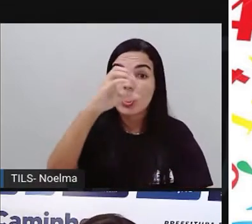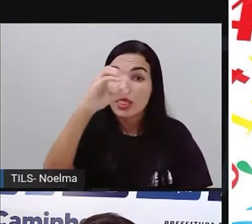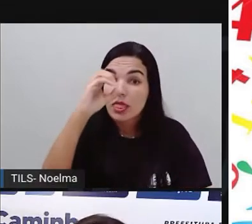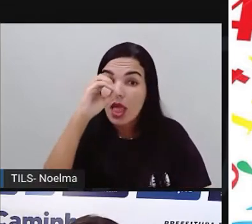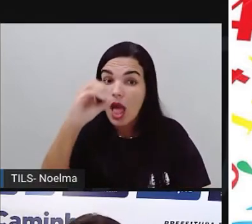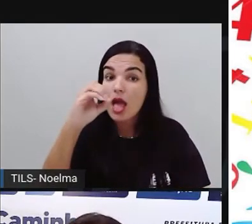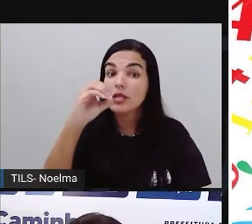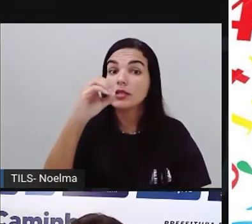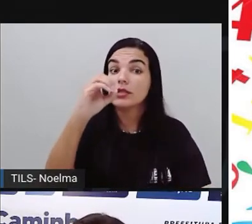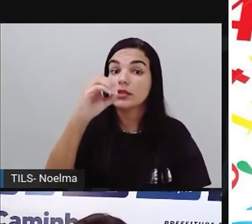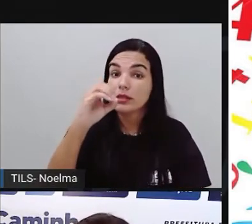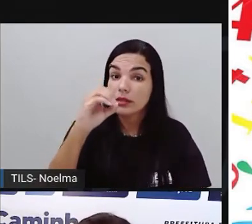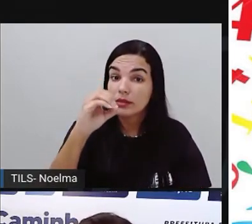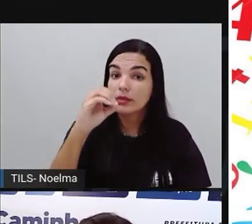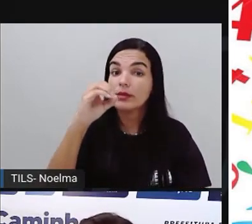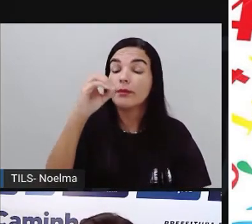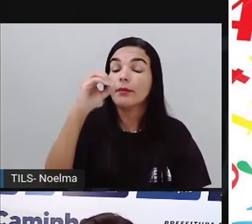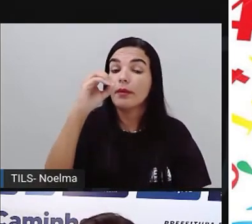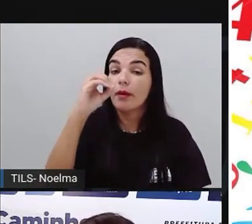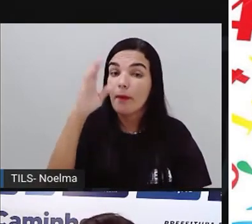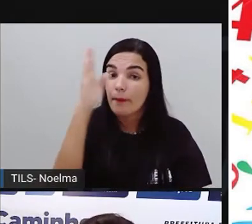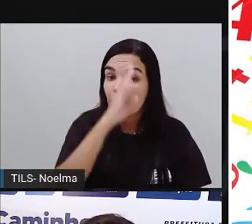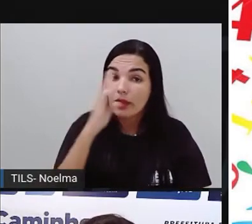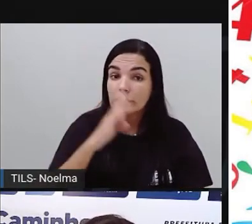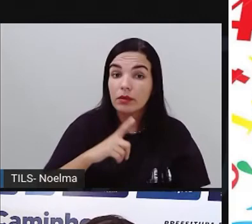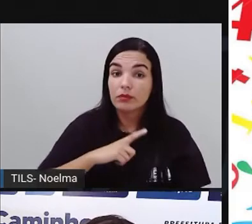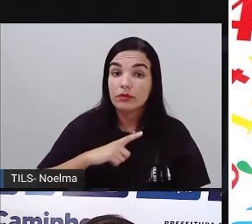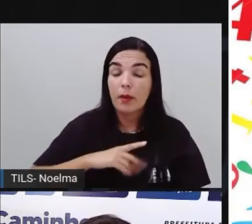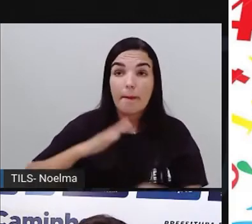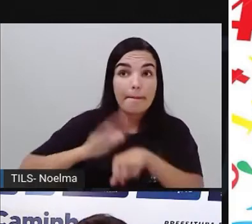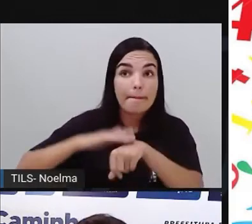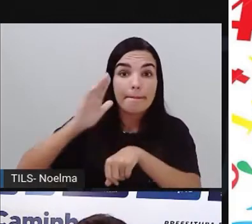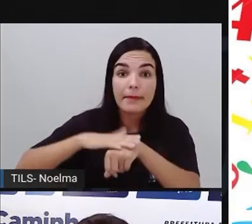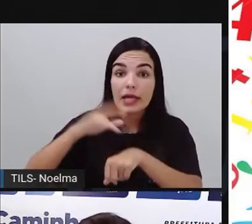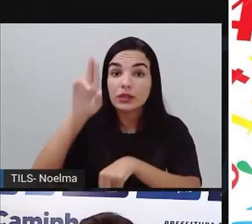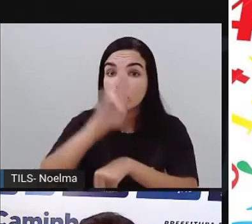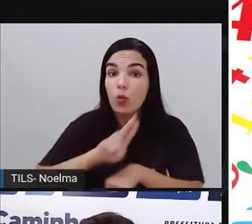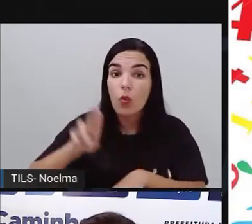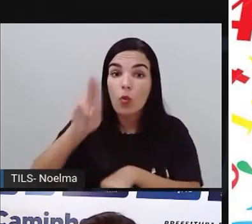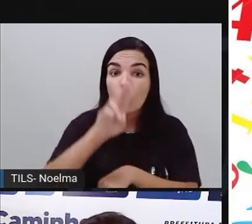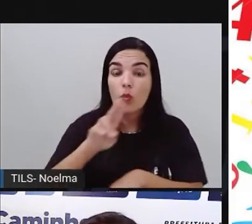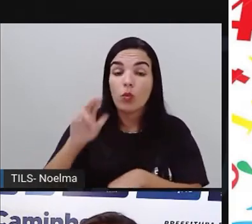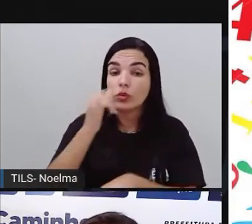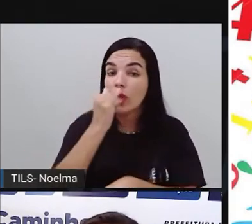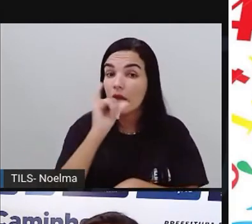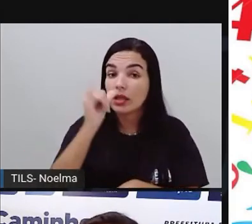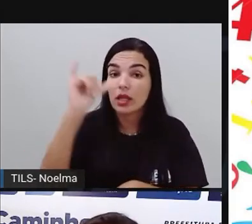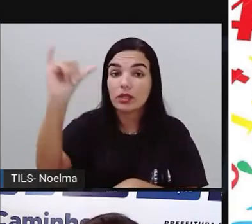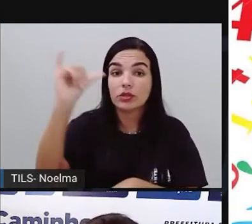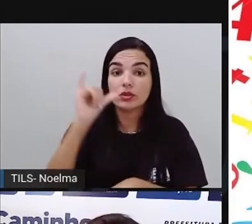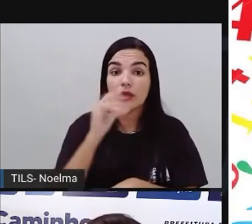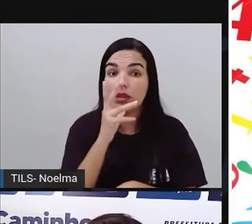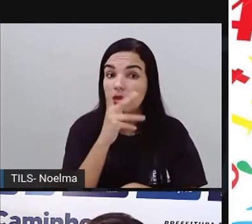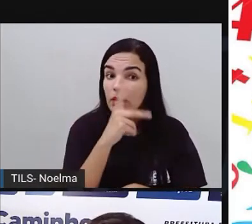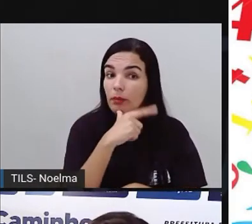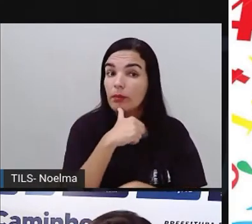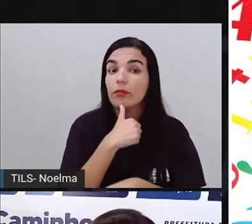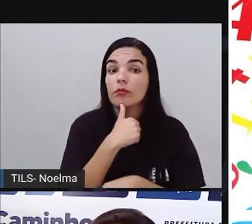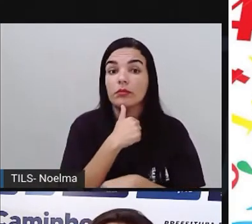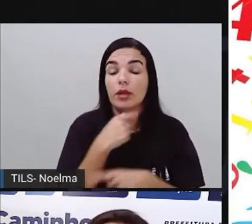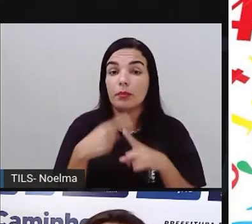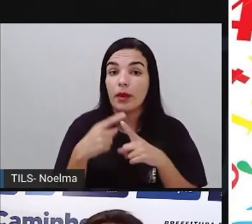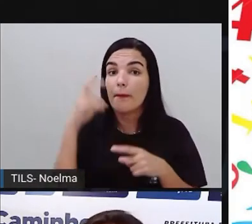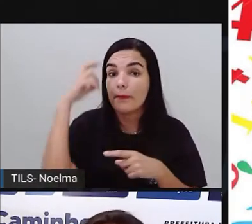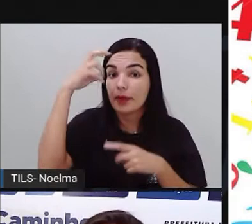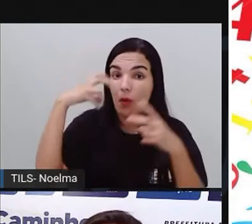mundial de energia elétrica. Nos últimos 10 anos, o aumento crescente do consumo de energia é uma grande